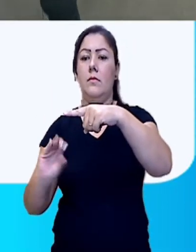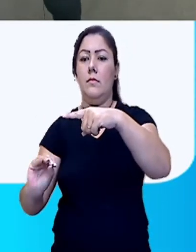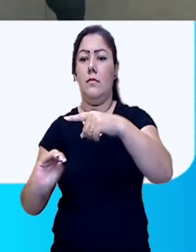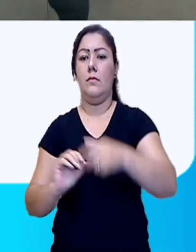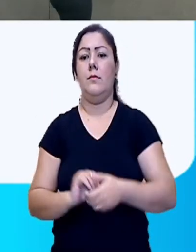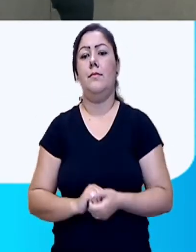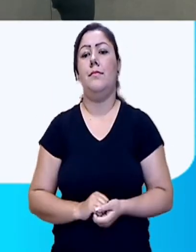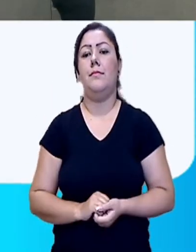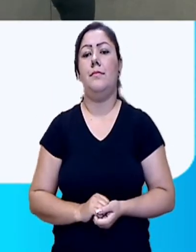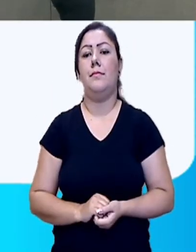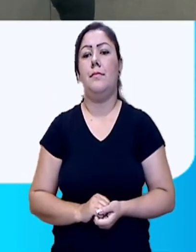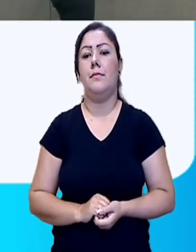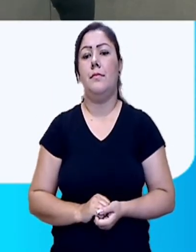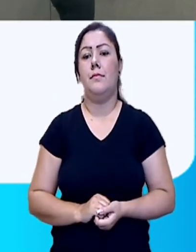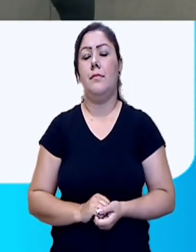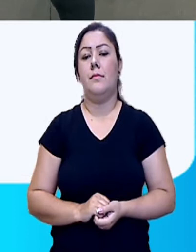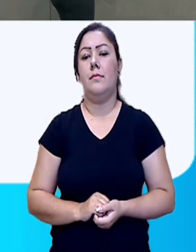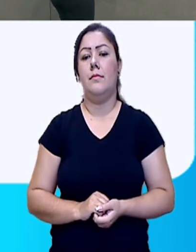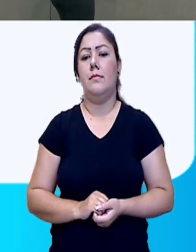3.150.